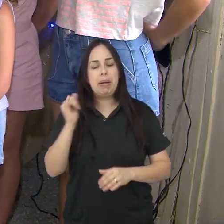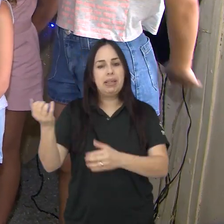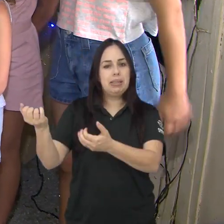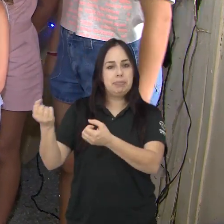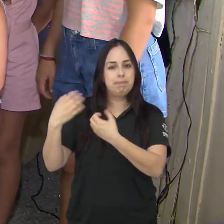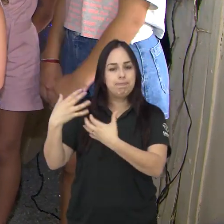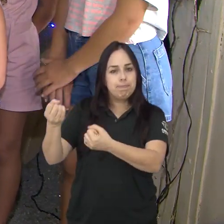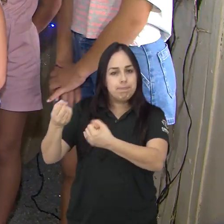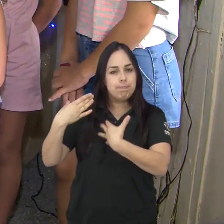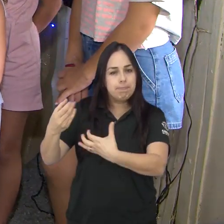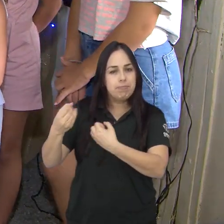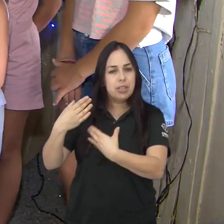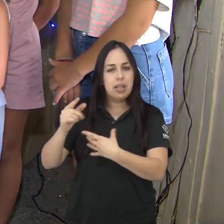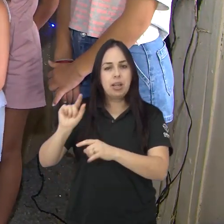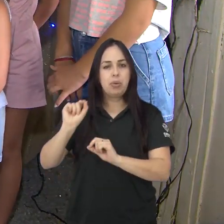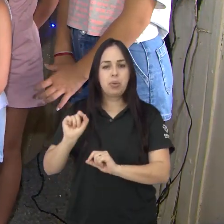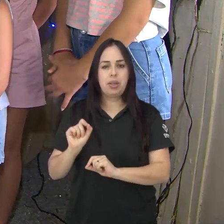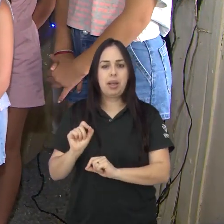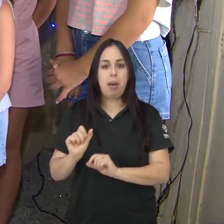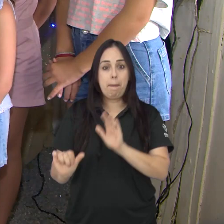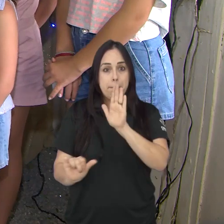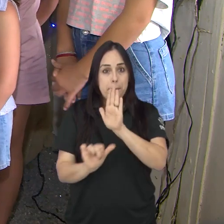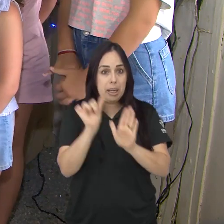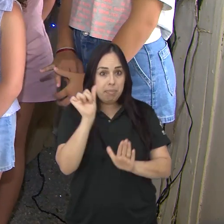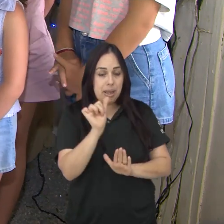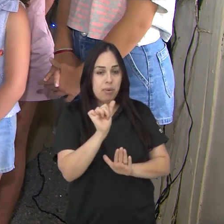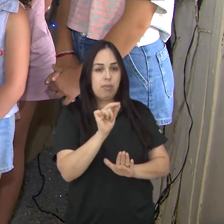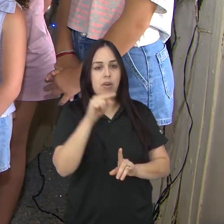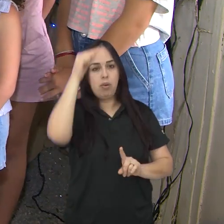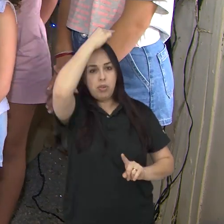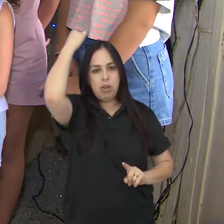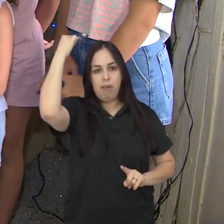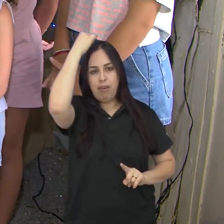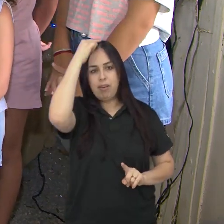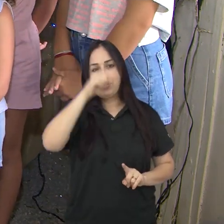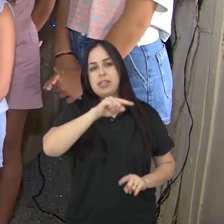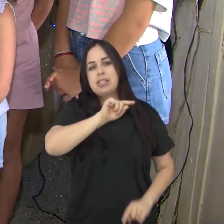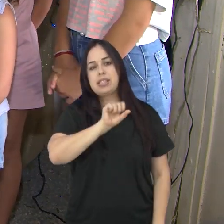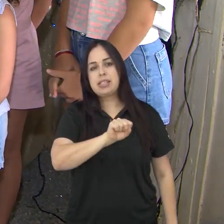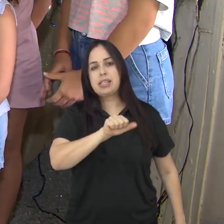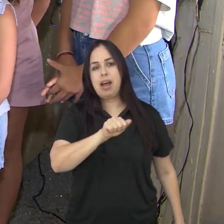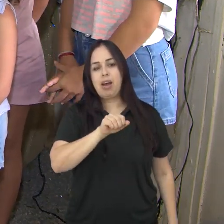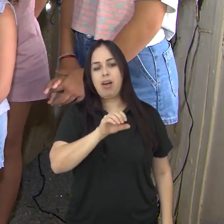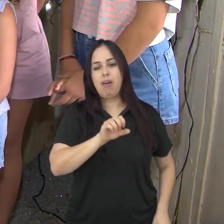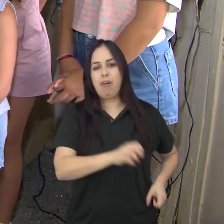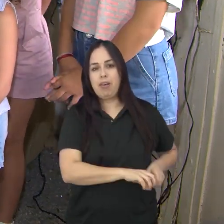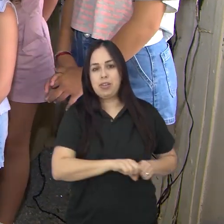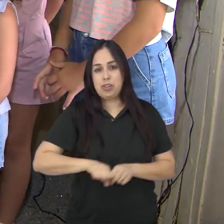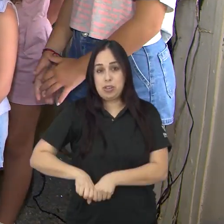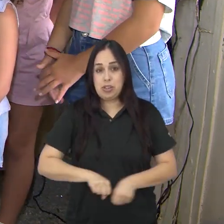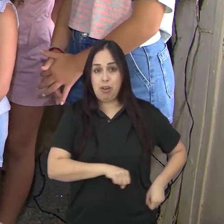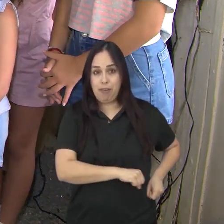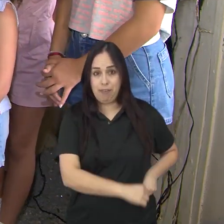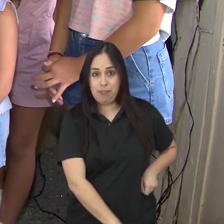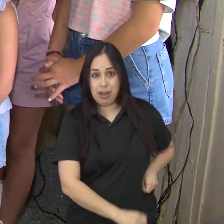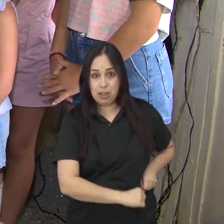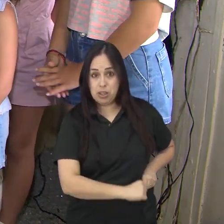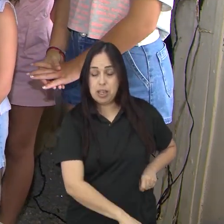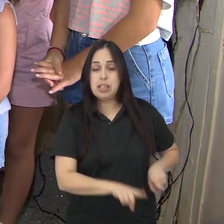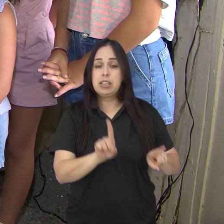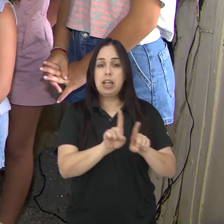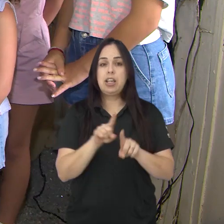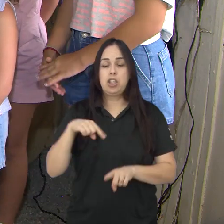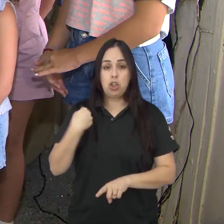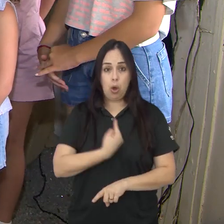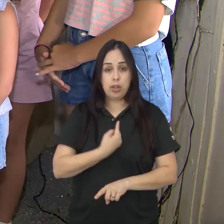papai sempre contaram pra gente que o primeiro a montar o presépio foi São Francisco. E nós estudamos em